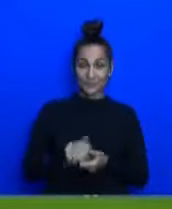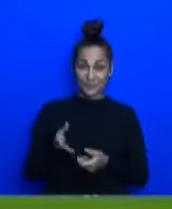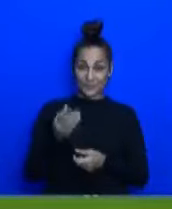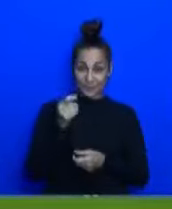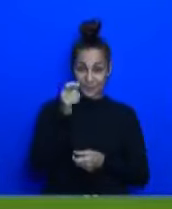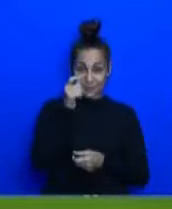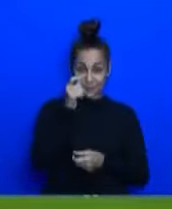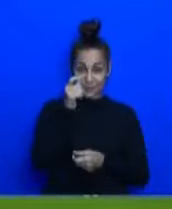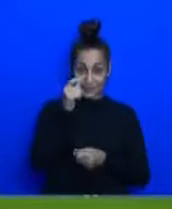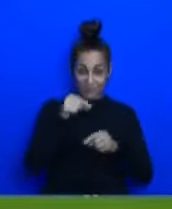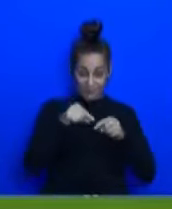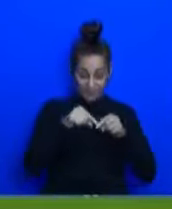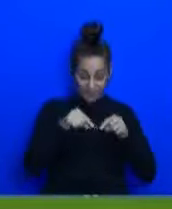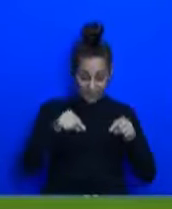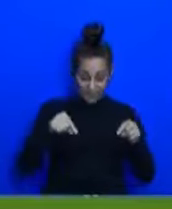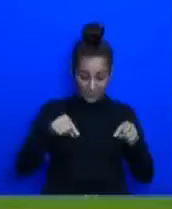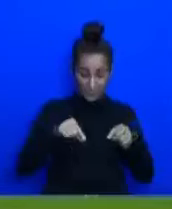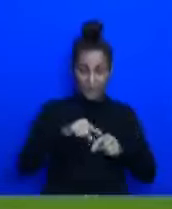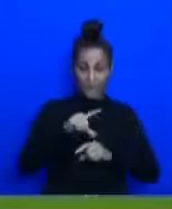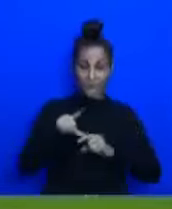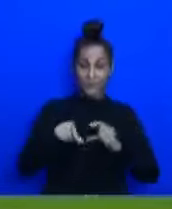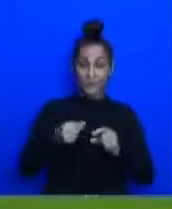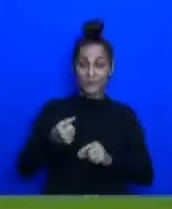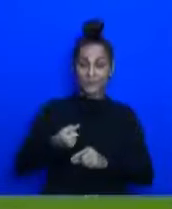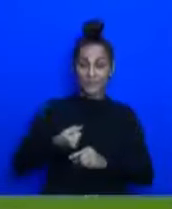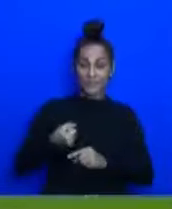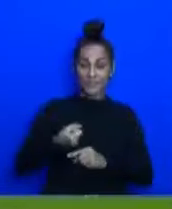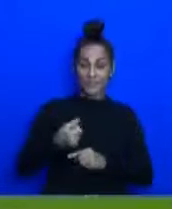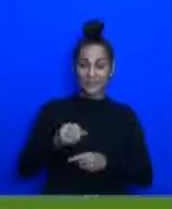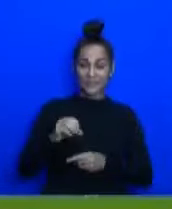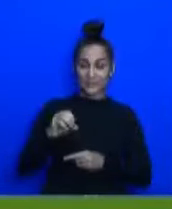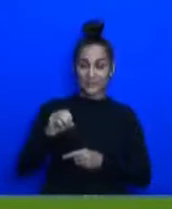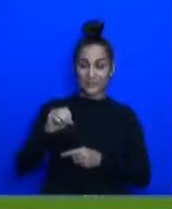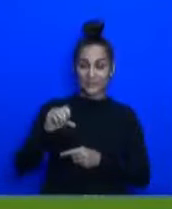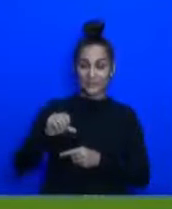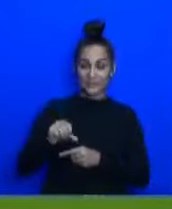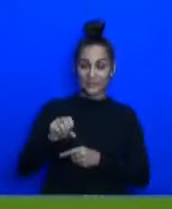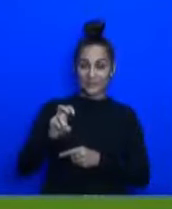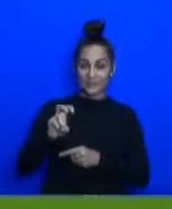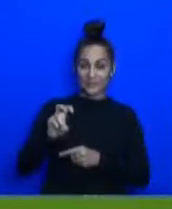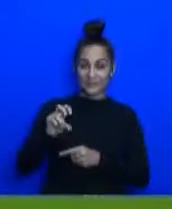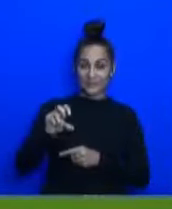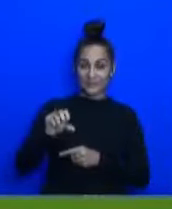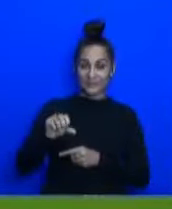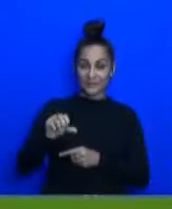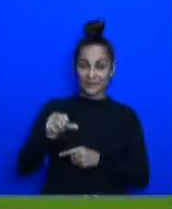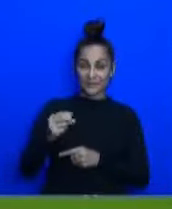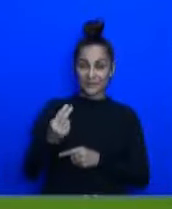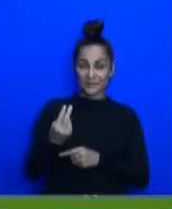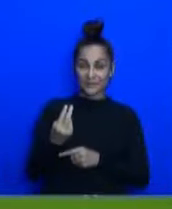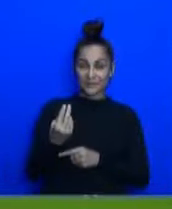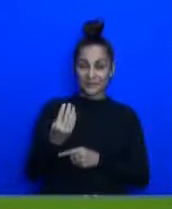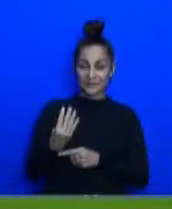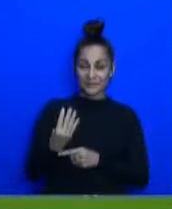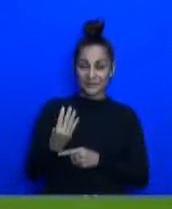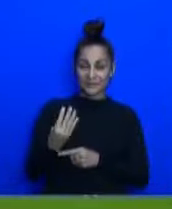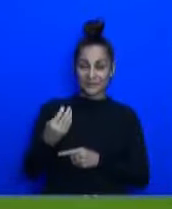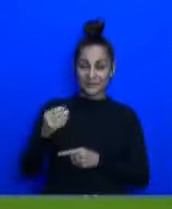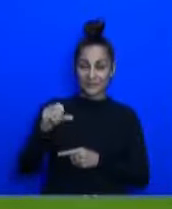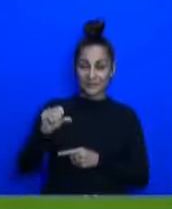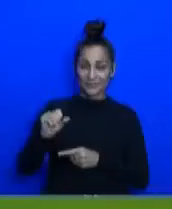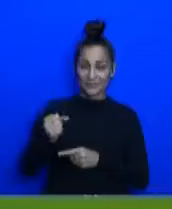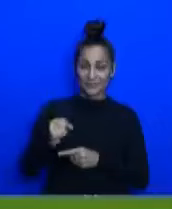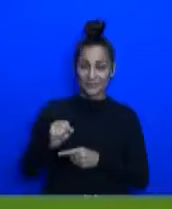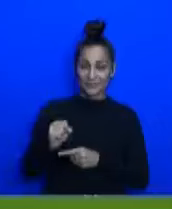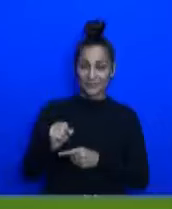Vamos agora, então, à conferência dos números sorteados. 09, 59,